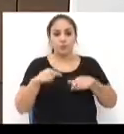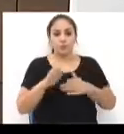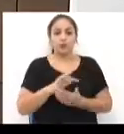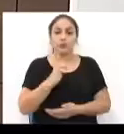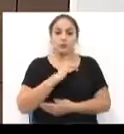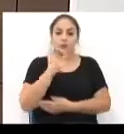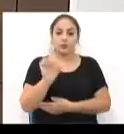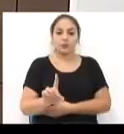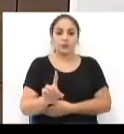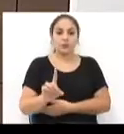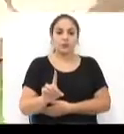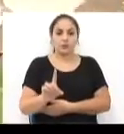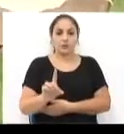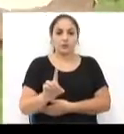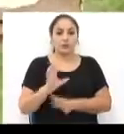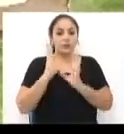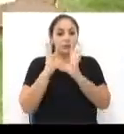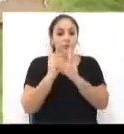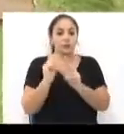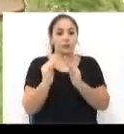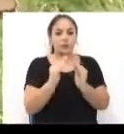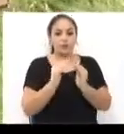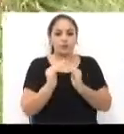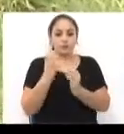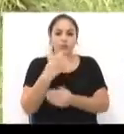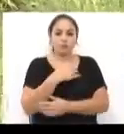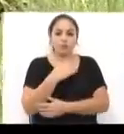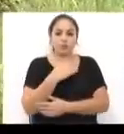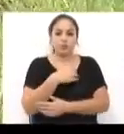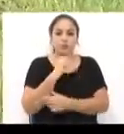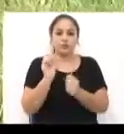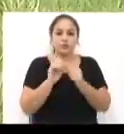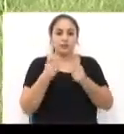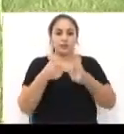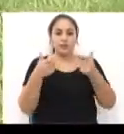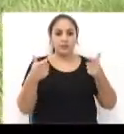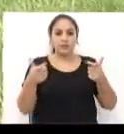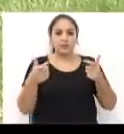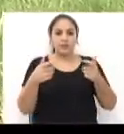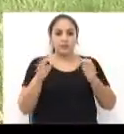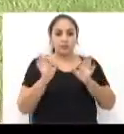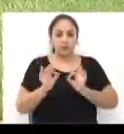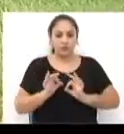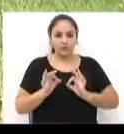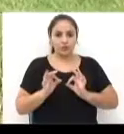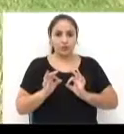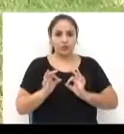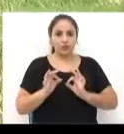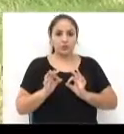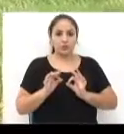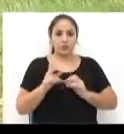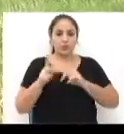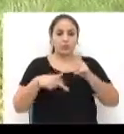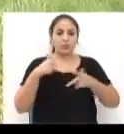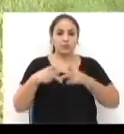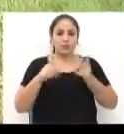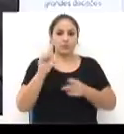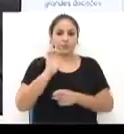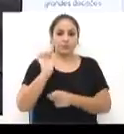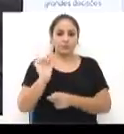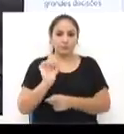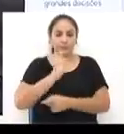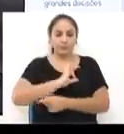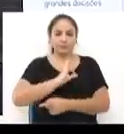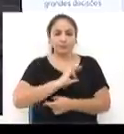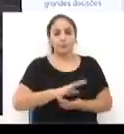de todos à moradia. E uma forma de fazer isso é ampliar os programas voltados à população de baixa renda.